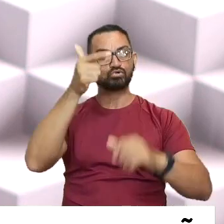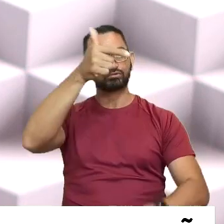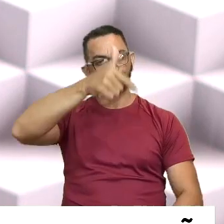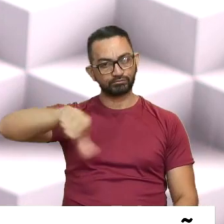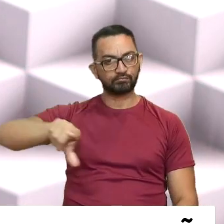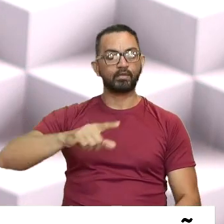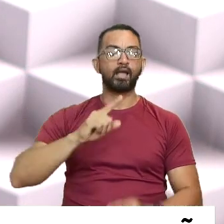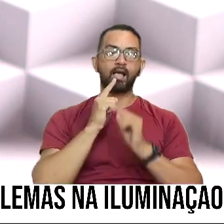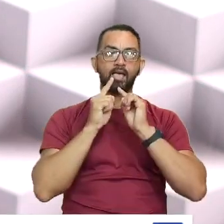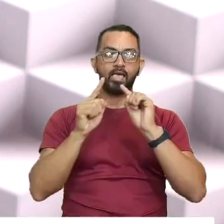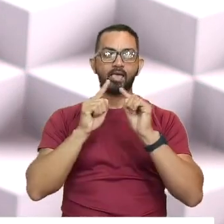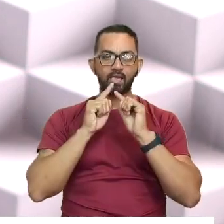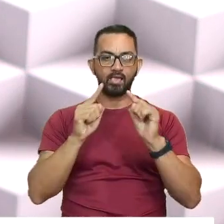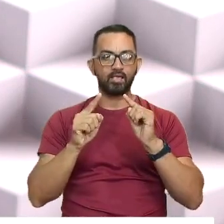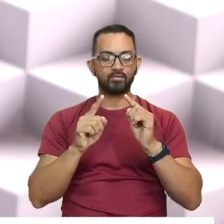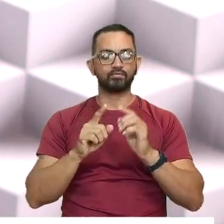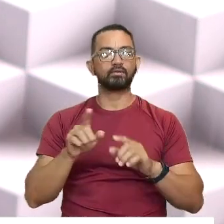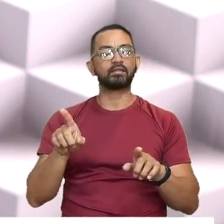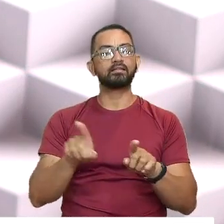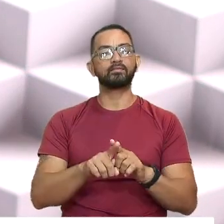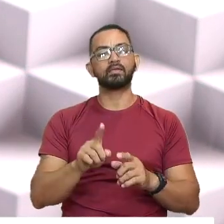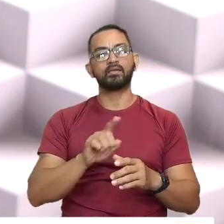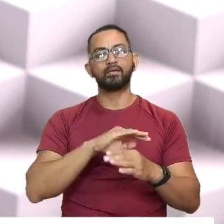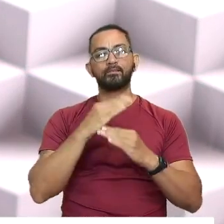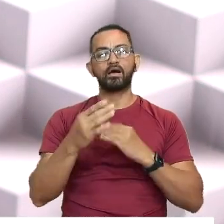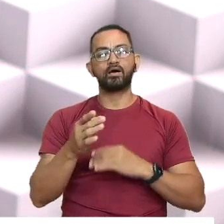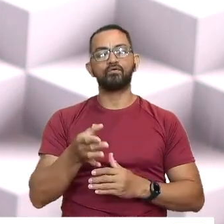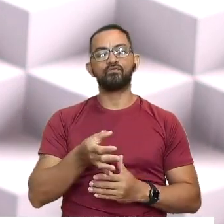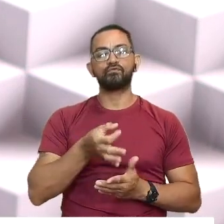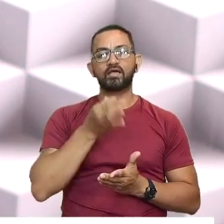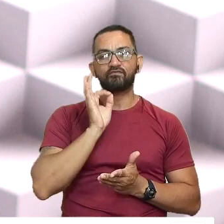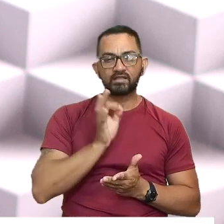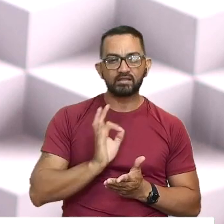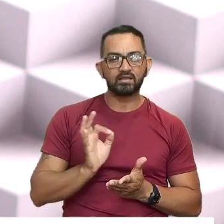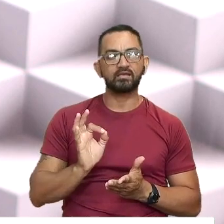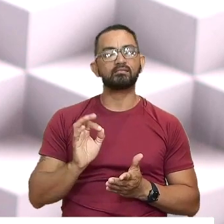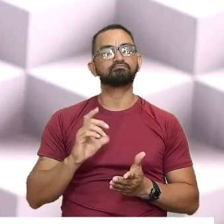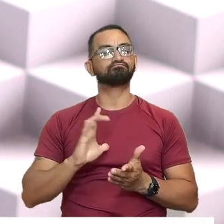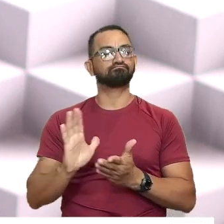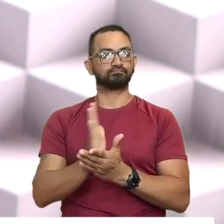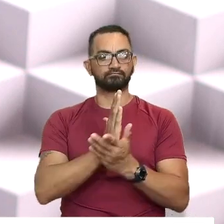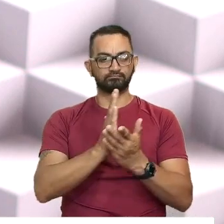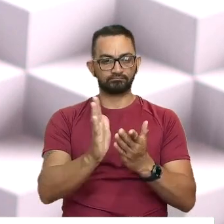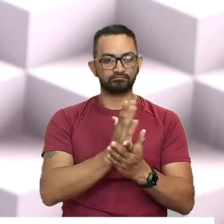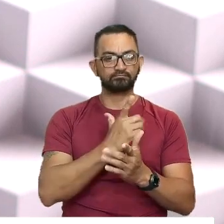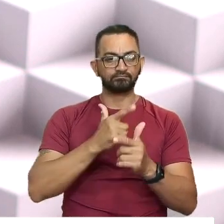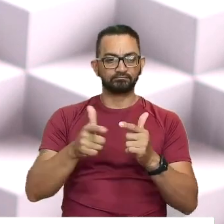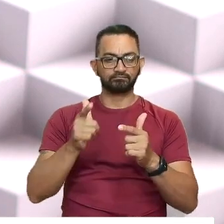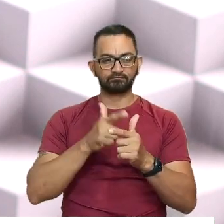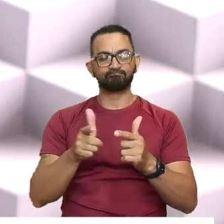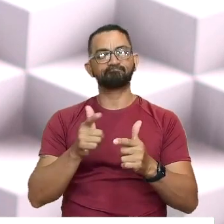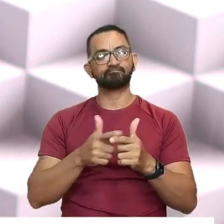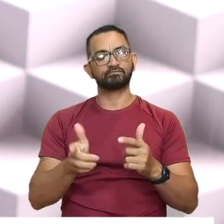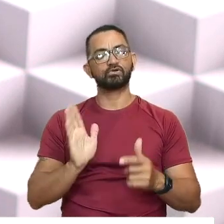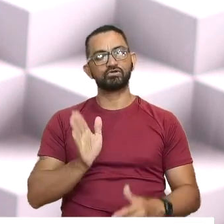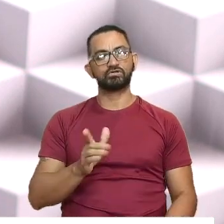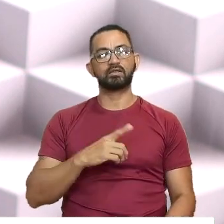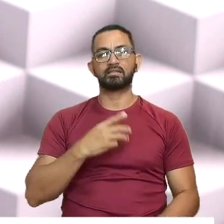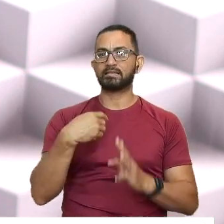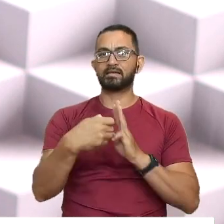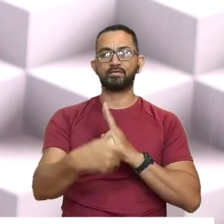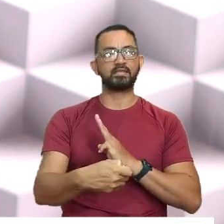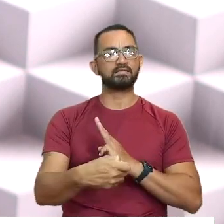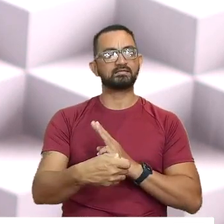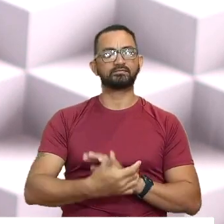gente postou essa matéria, teve mais reclamação, como, por exemplo, do bairro Vila Cafeteira, Floriano Peixoto, que também continua na mesma situação, já